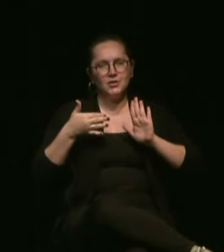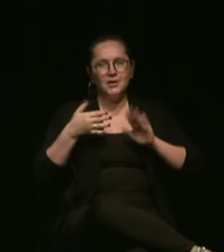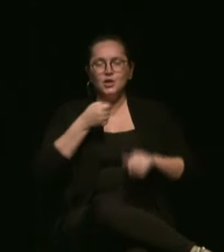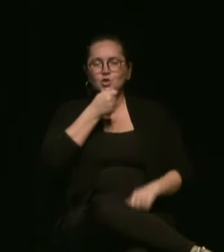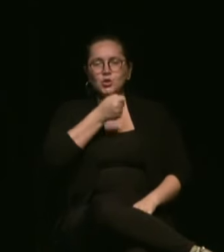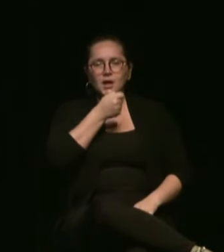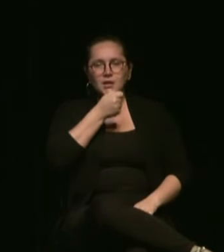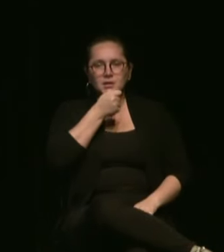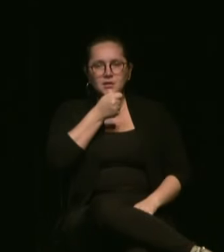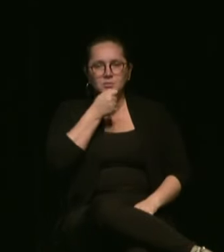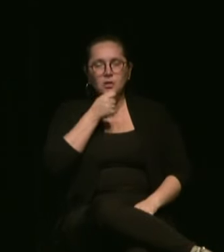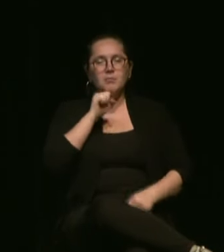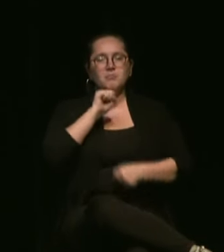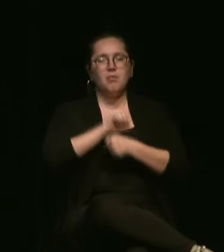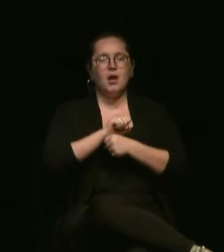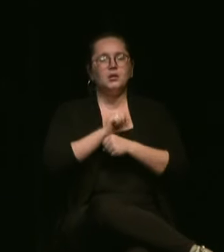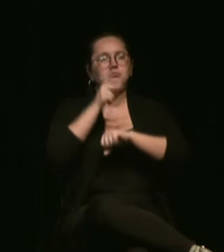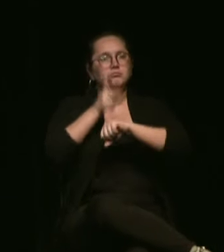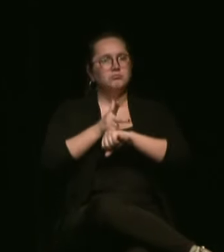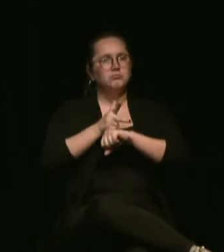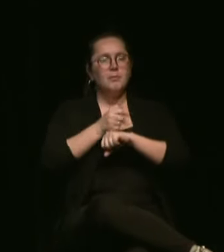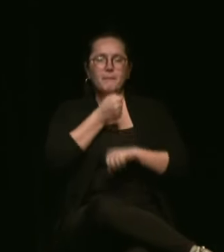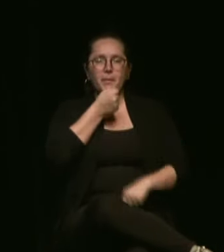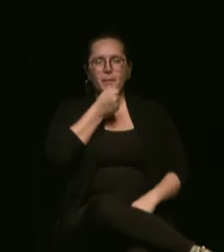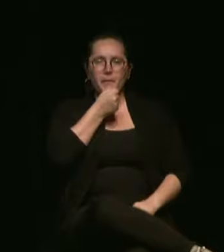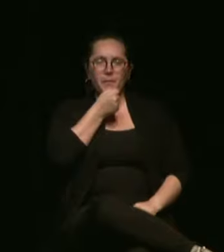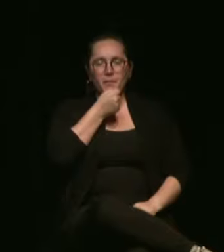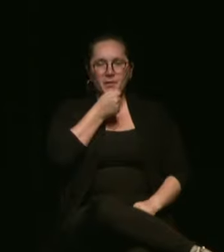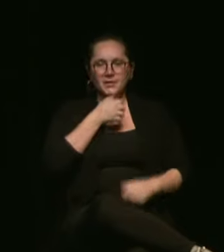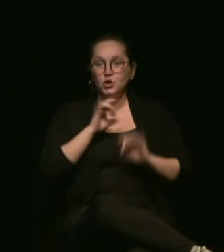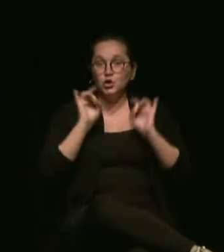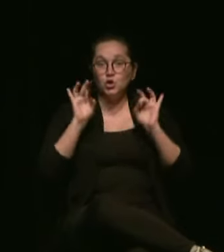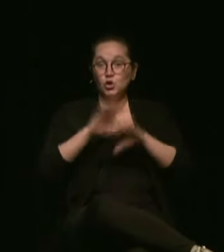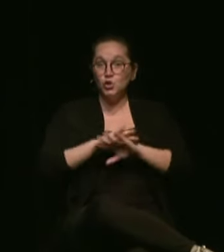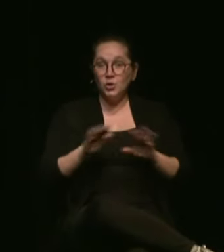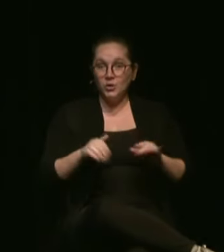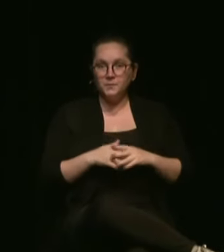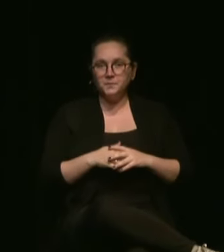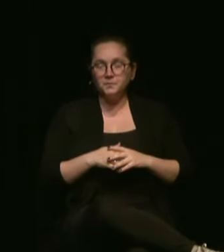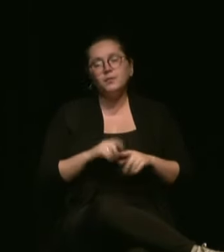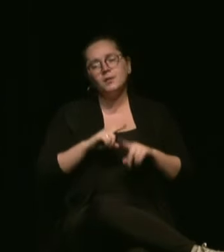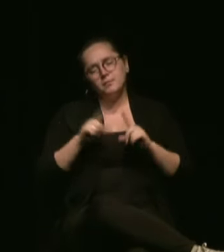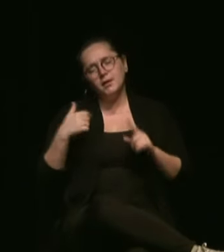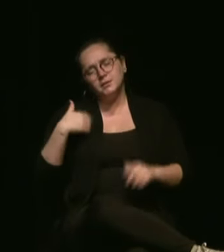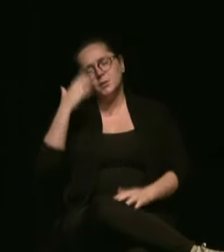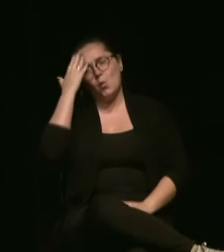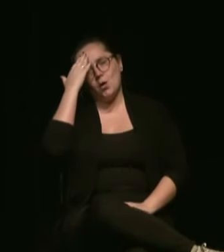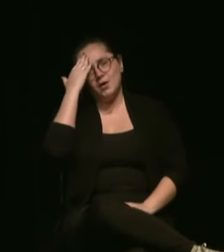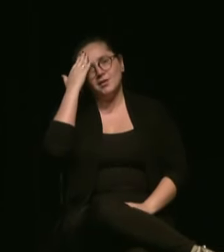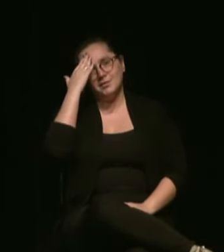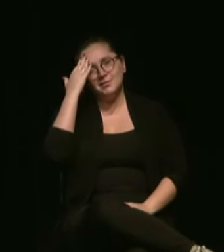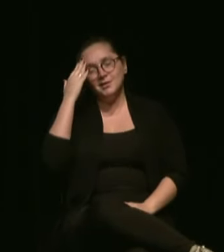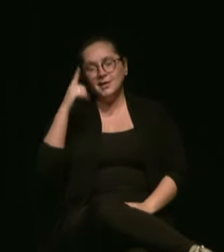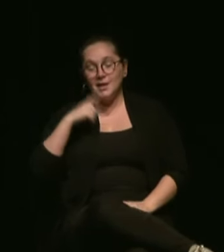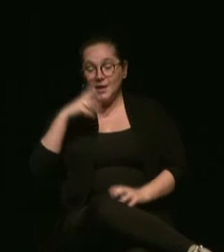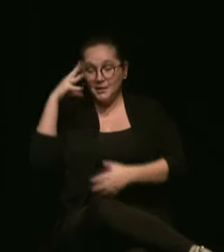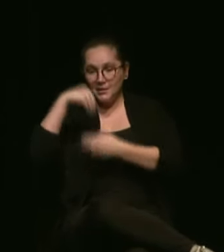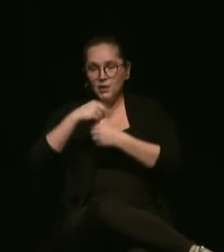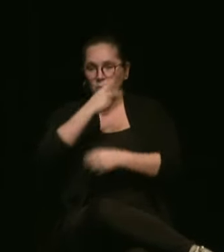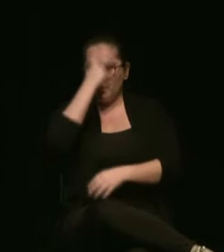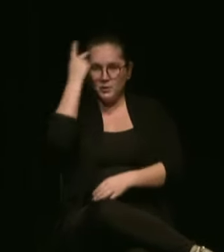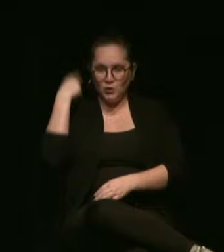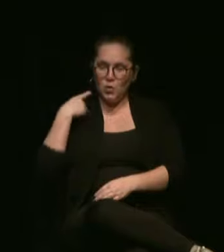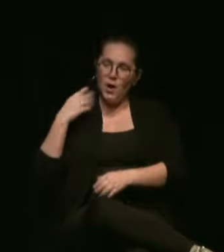alguém em entrevista, etc. Então, e é claro que entra nessa equação também das pessoas que ajudaram o Coutinho a